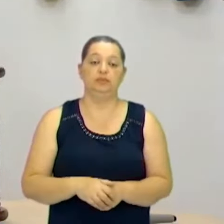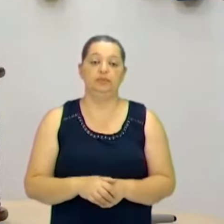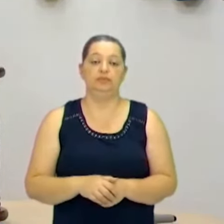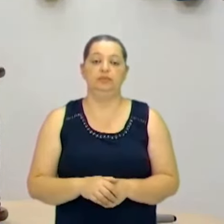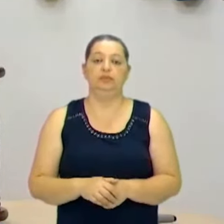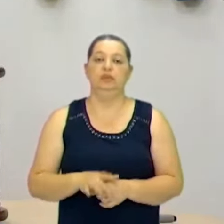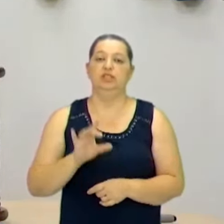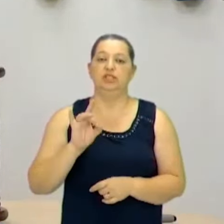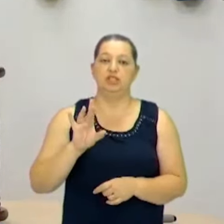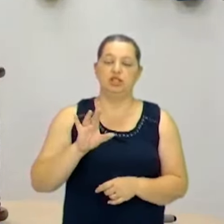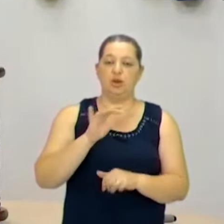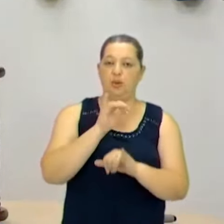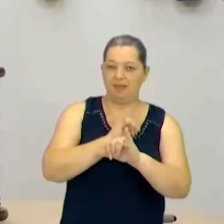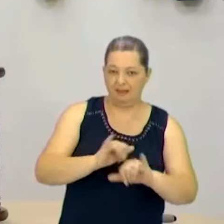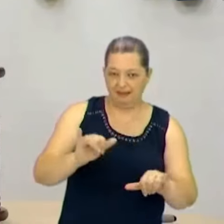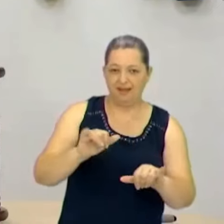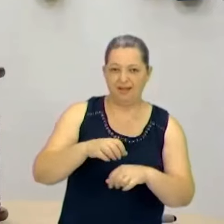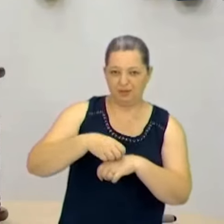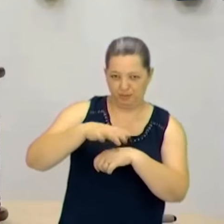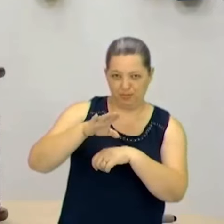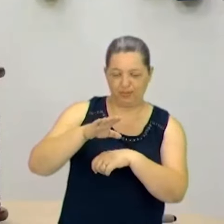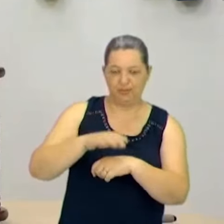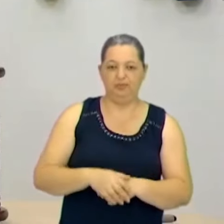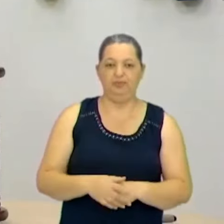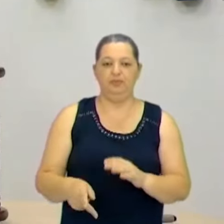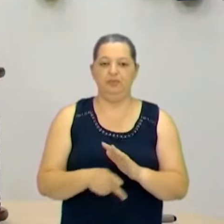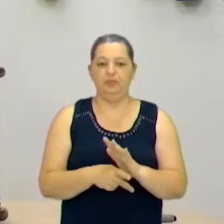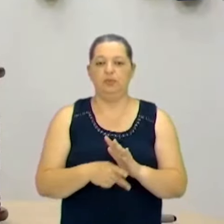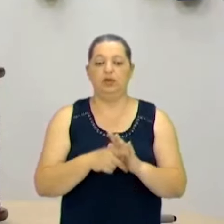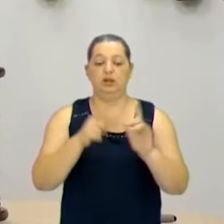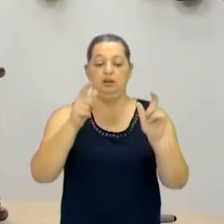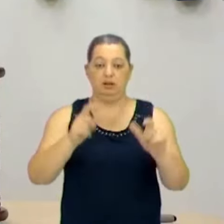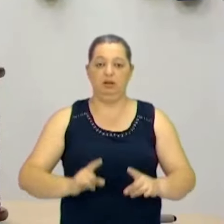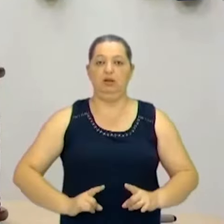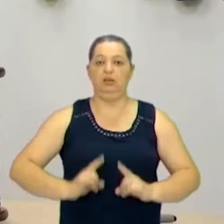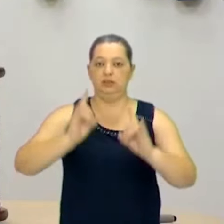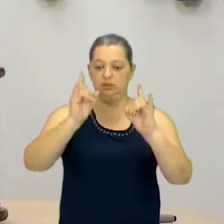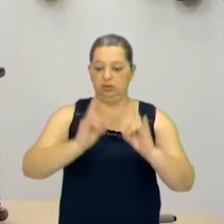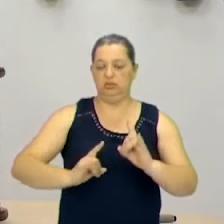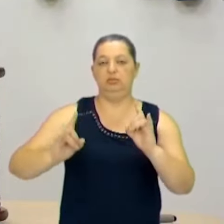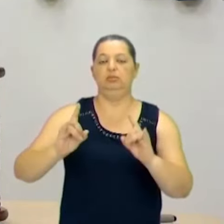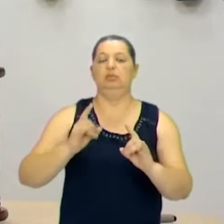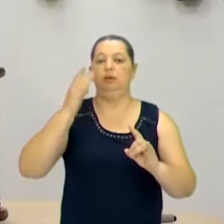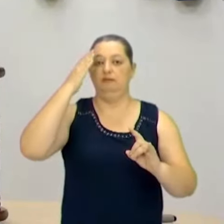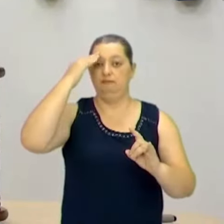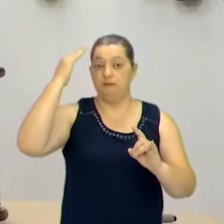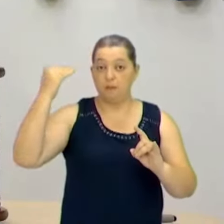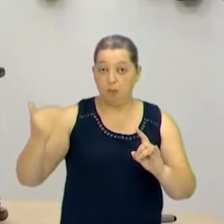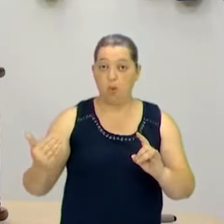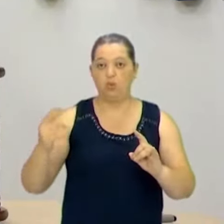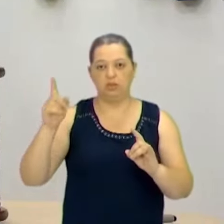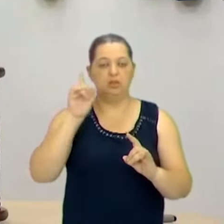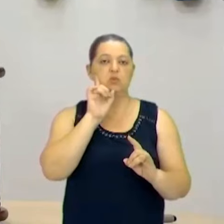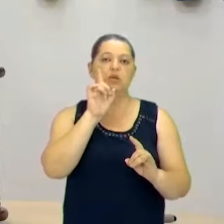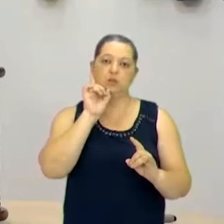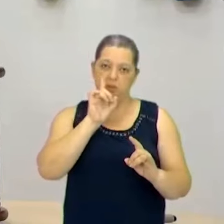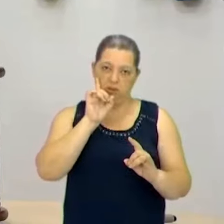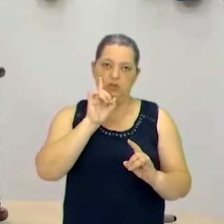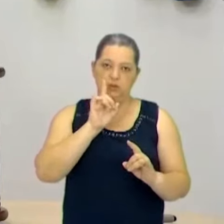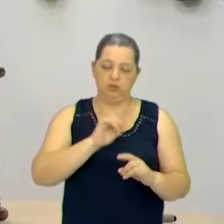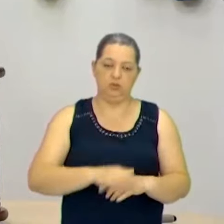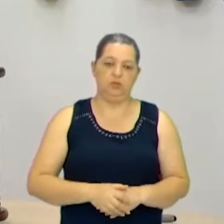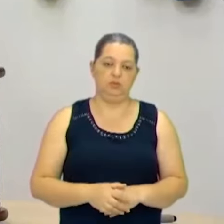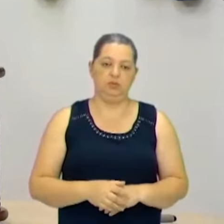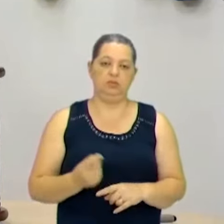mandando um recado, né? Porque o World Trade Center, coração econômico ali e muito importante dos Estados Unidos. Então, eles estavam mandando um